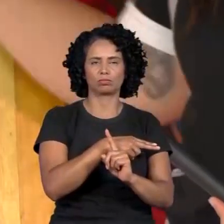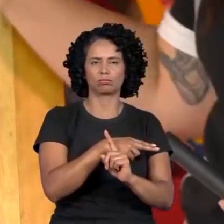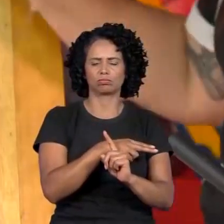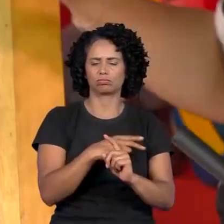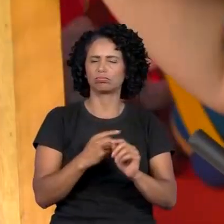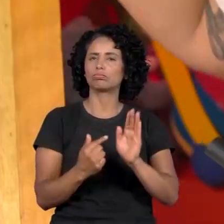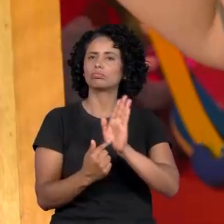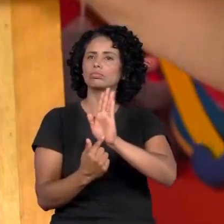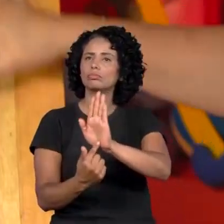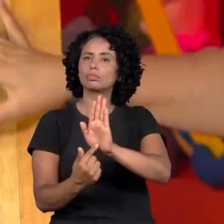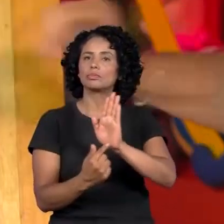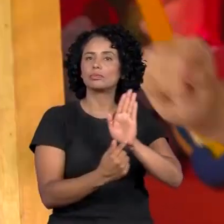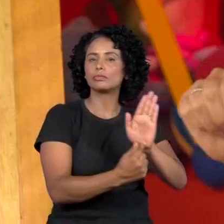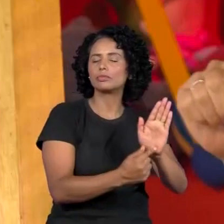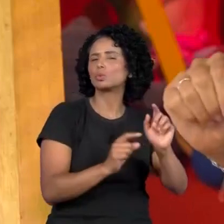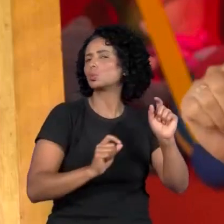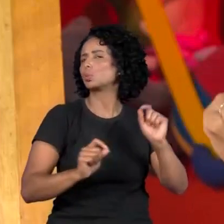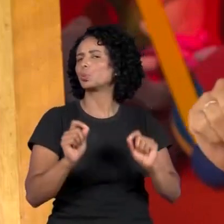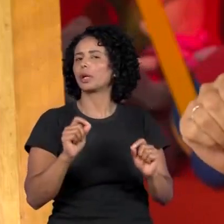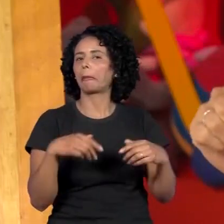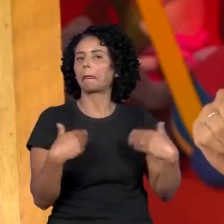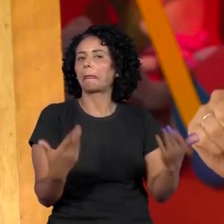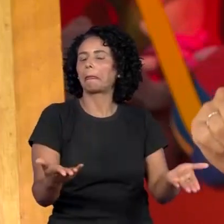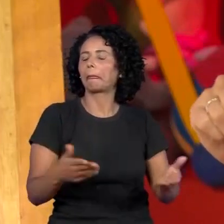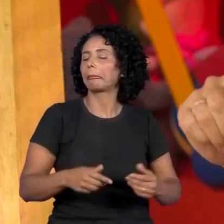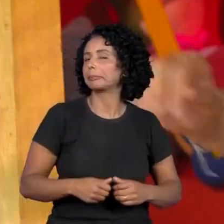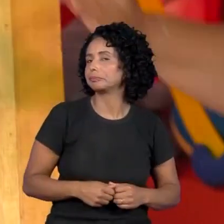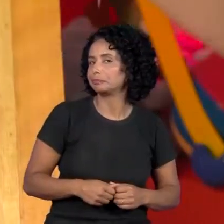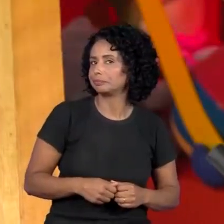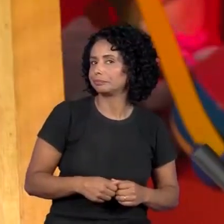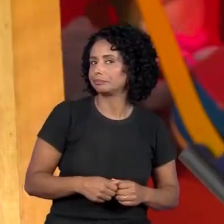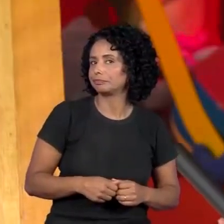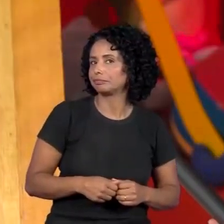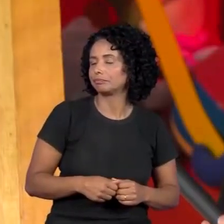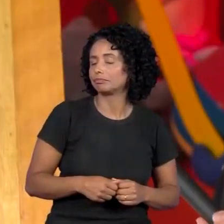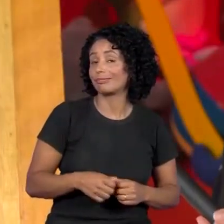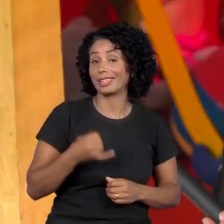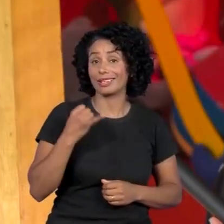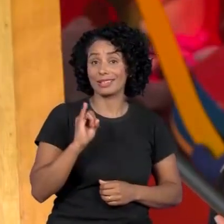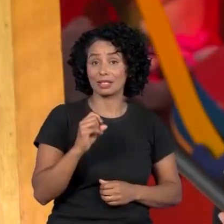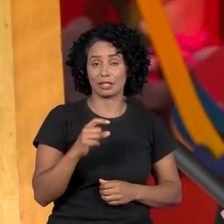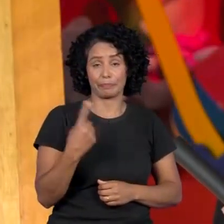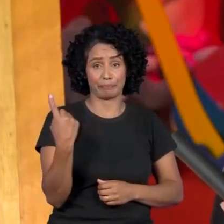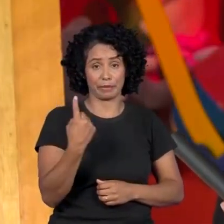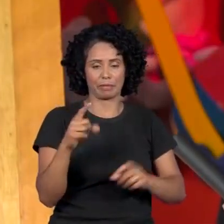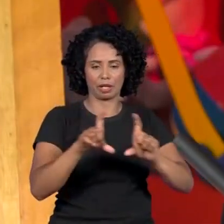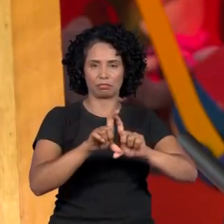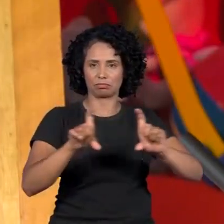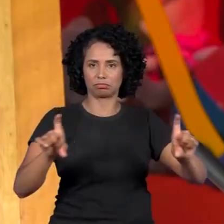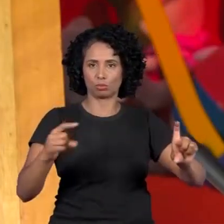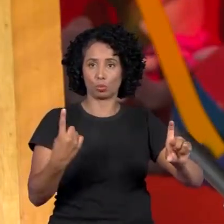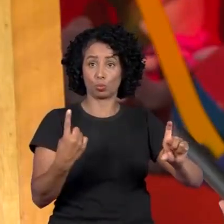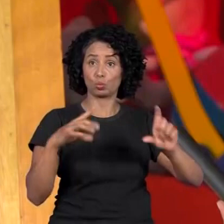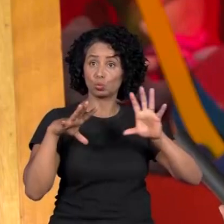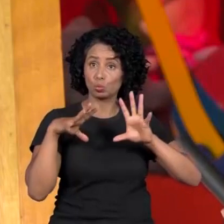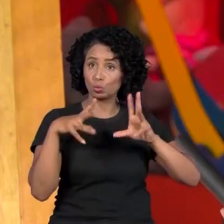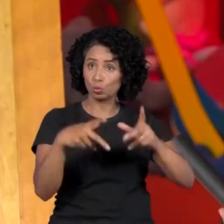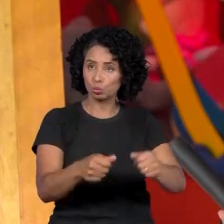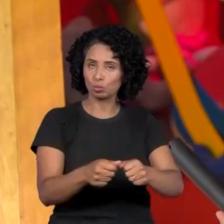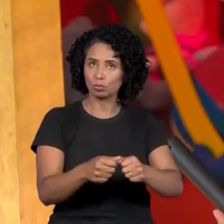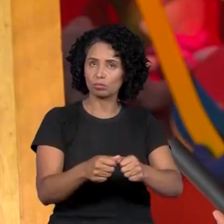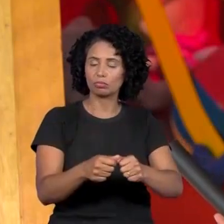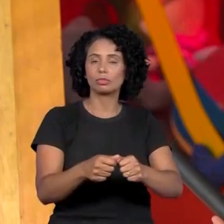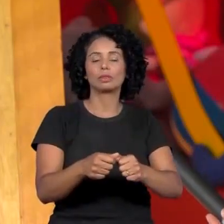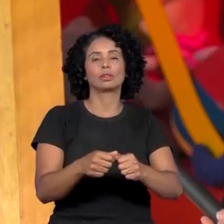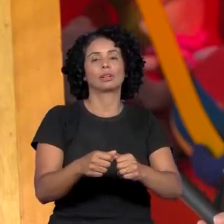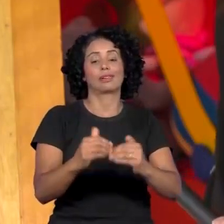dessas, das tiras aqui de baixo? Então, se essa aqui é um cinto inteiro, e